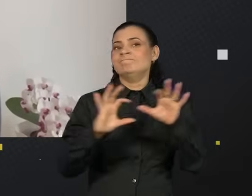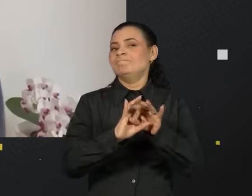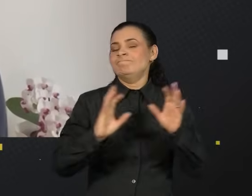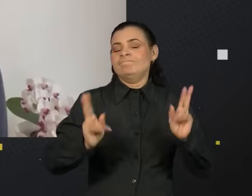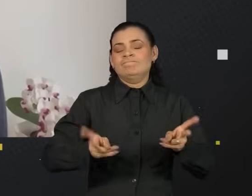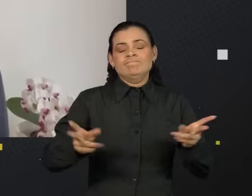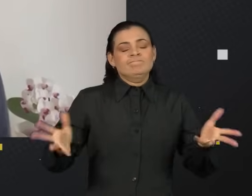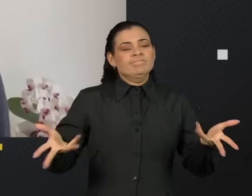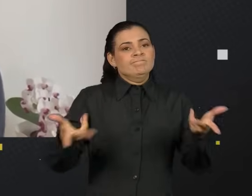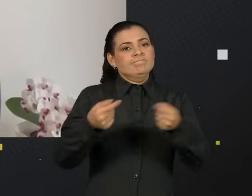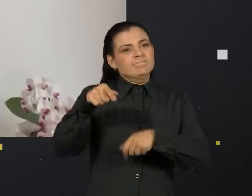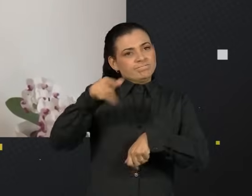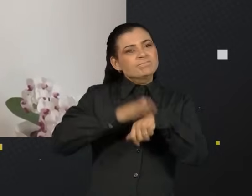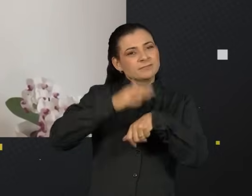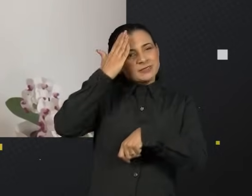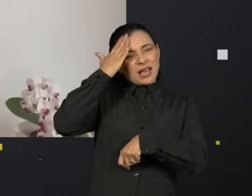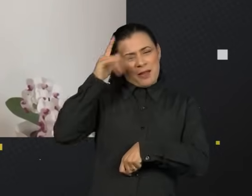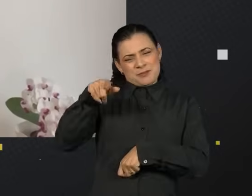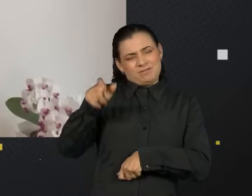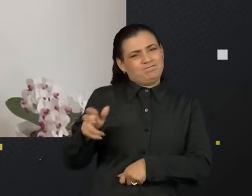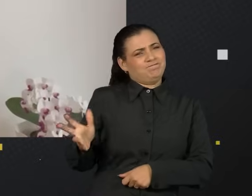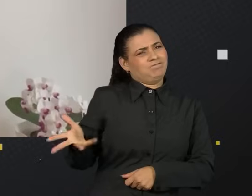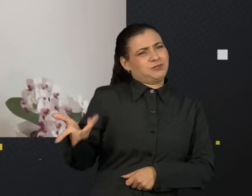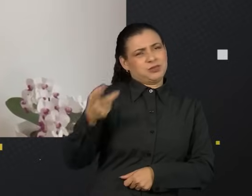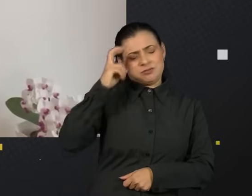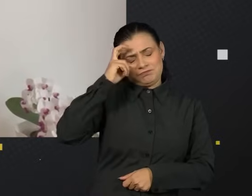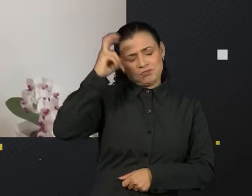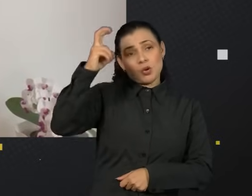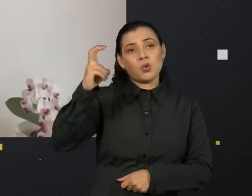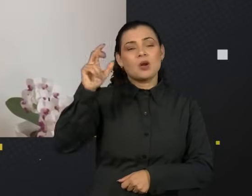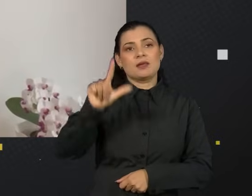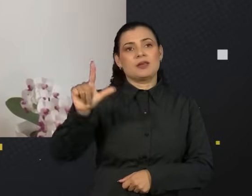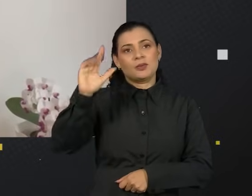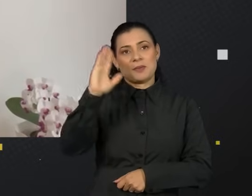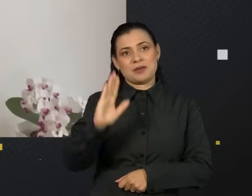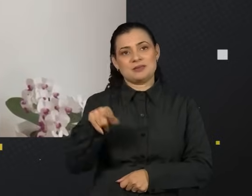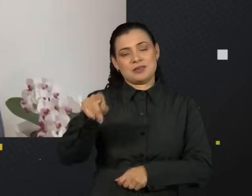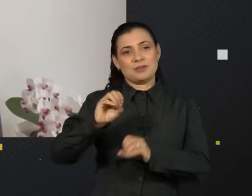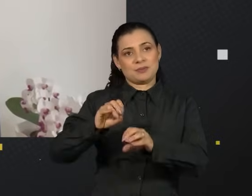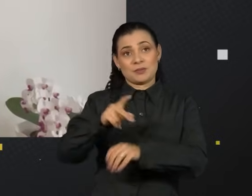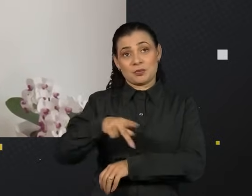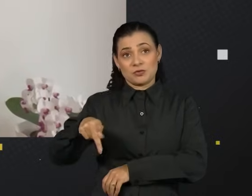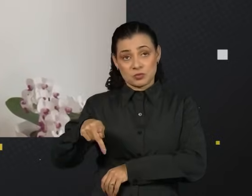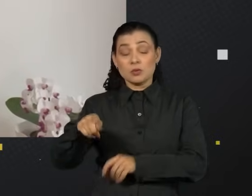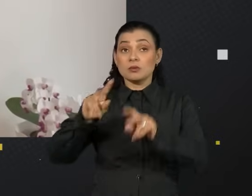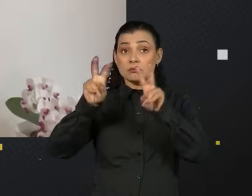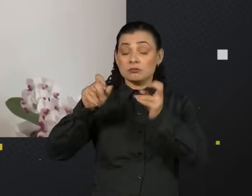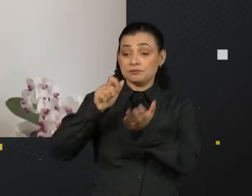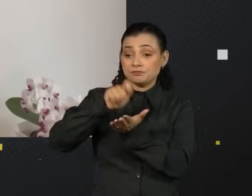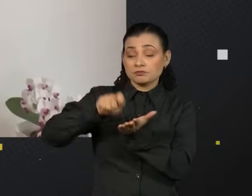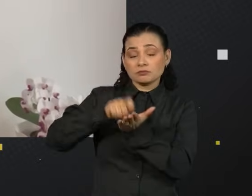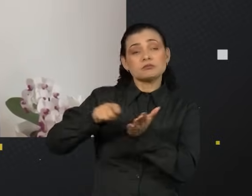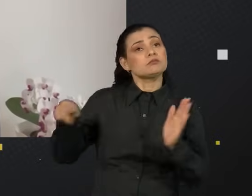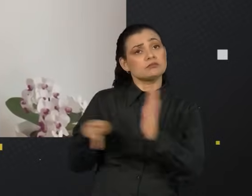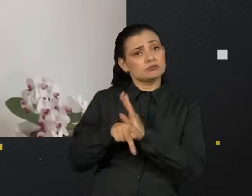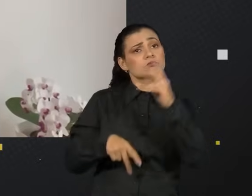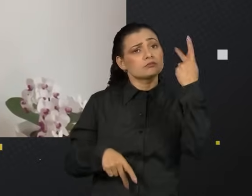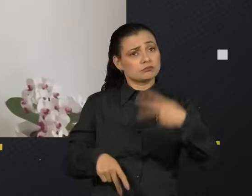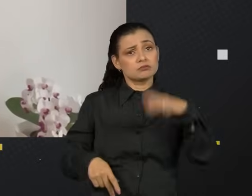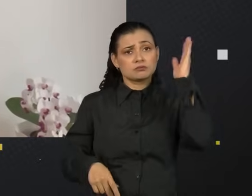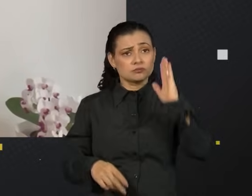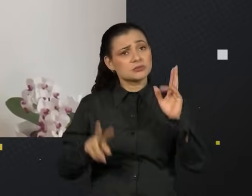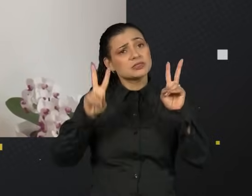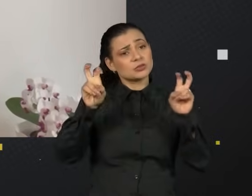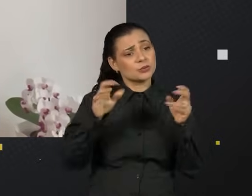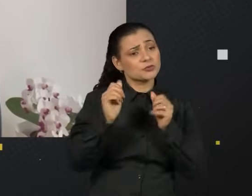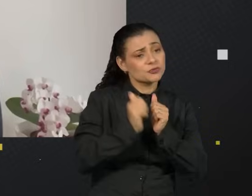vocês sabem, ele é um renomado professor de literatura brasileira, escreveu sobre questões brasileiras, escreveu sobre